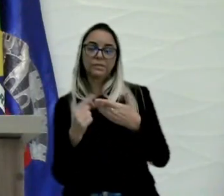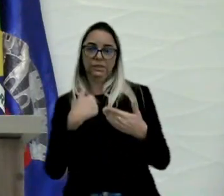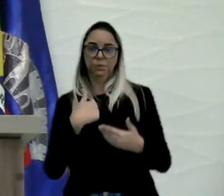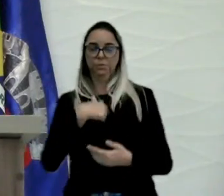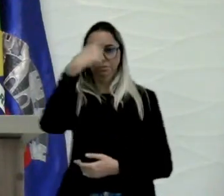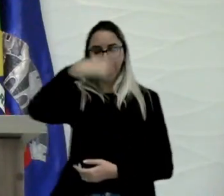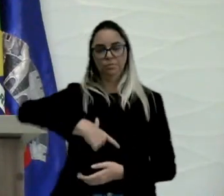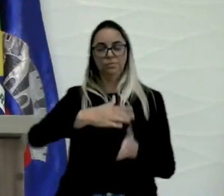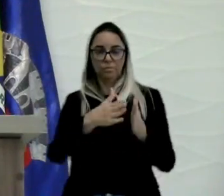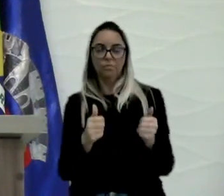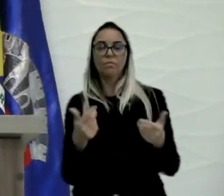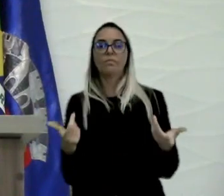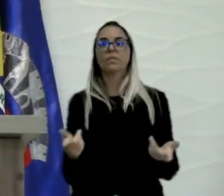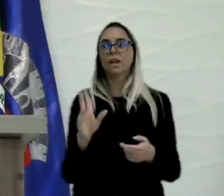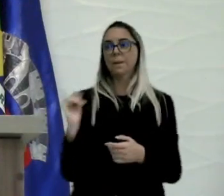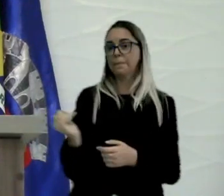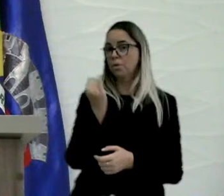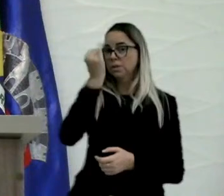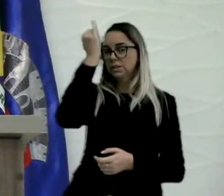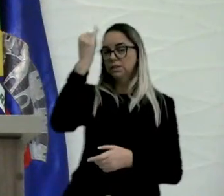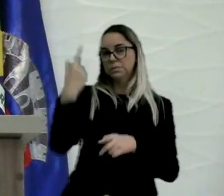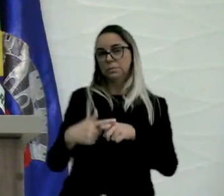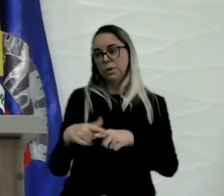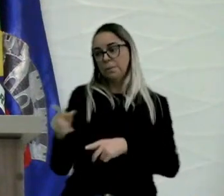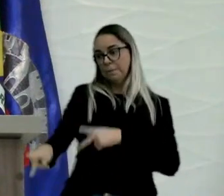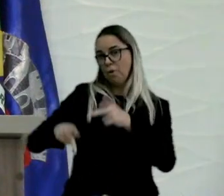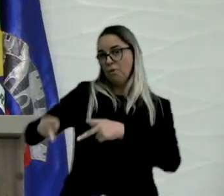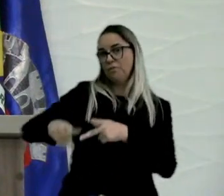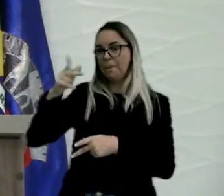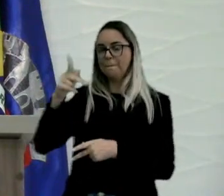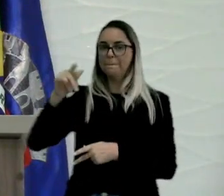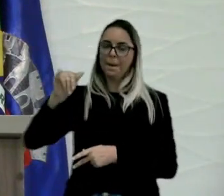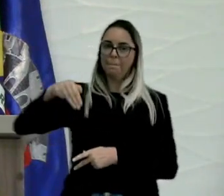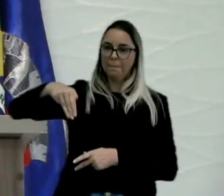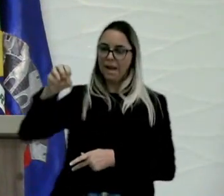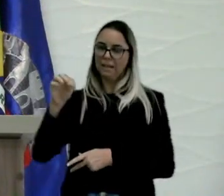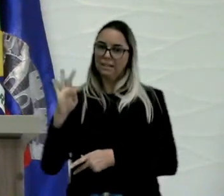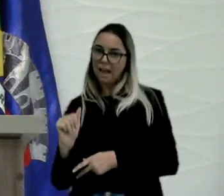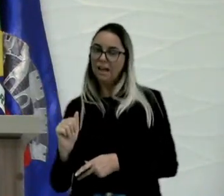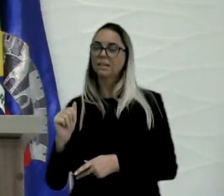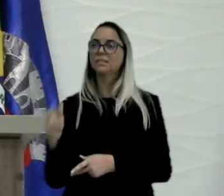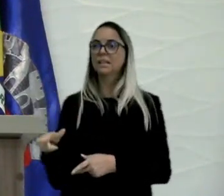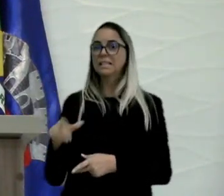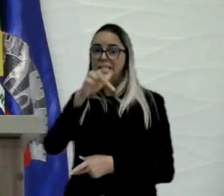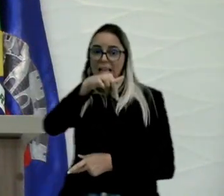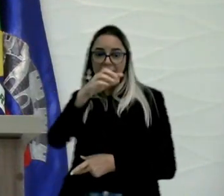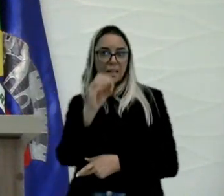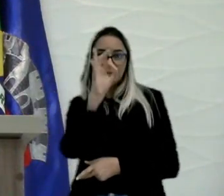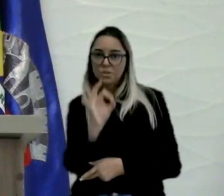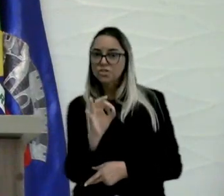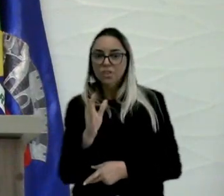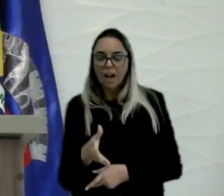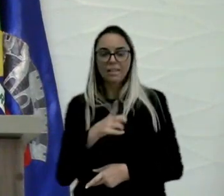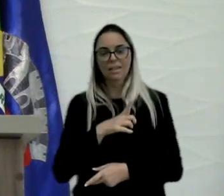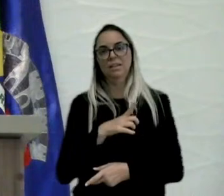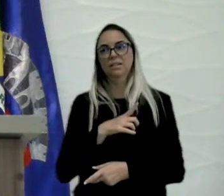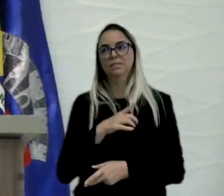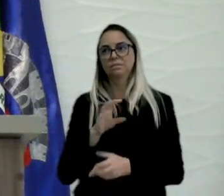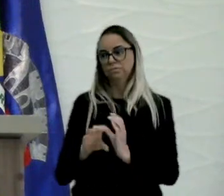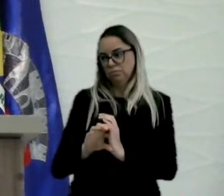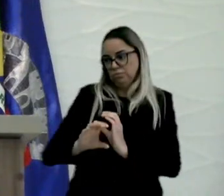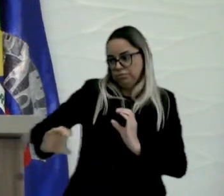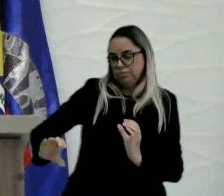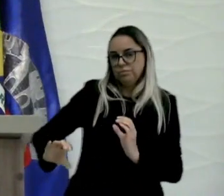importância pessoal no povoado da pimenta 70% já tem ligação de de rede de